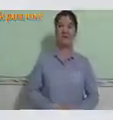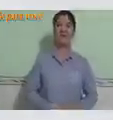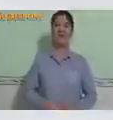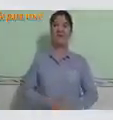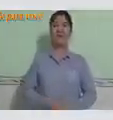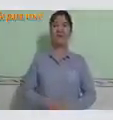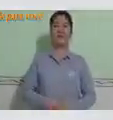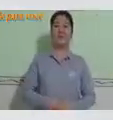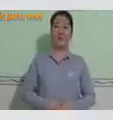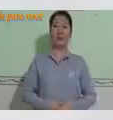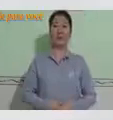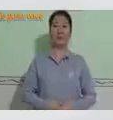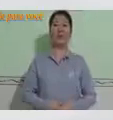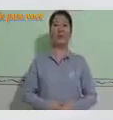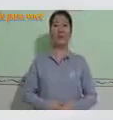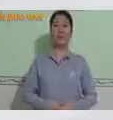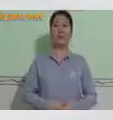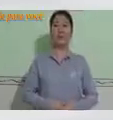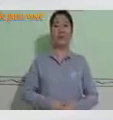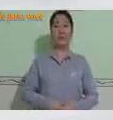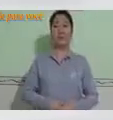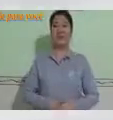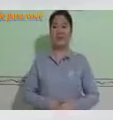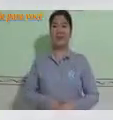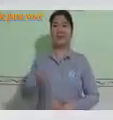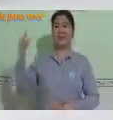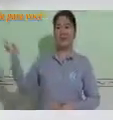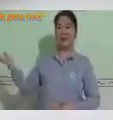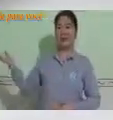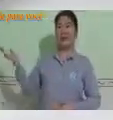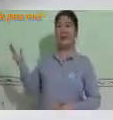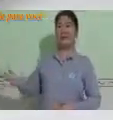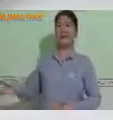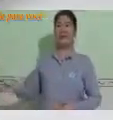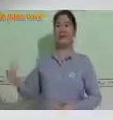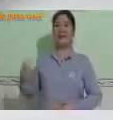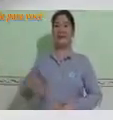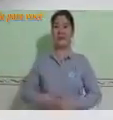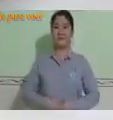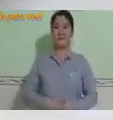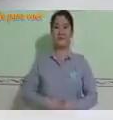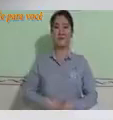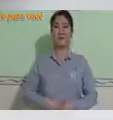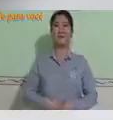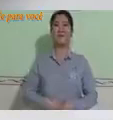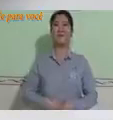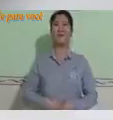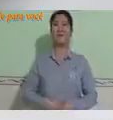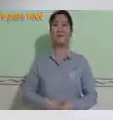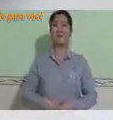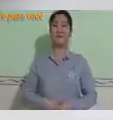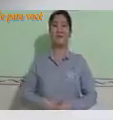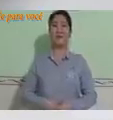Embora, se utilize as palavras sódio como sinônimos, elas não significam a mesma coisa, pois o sal é